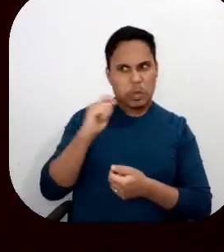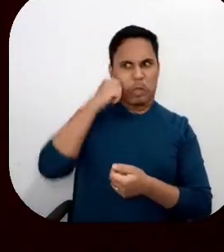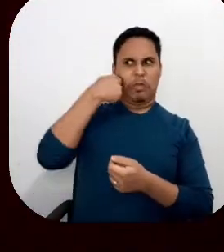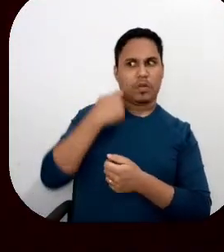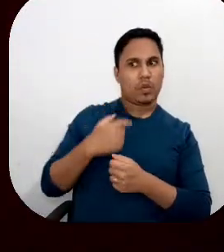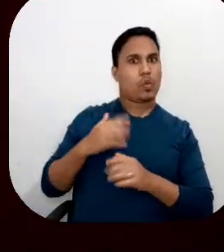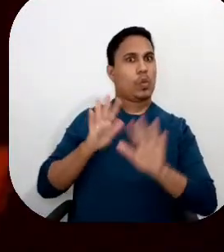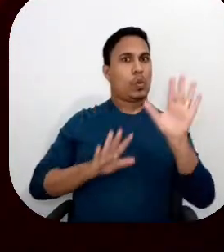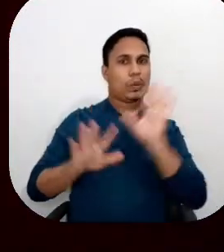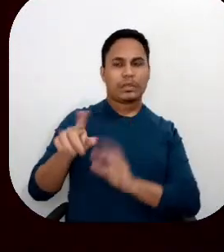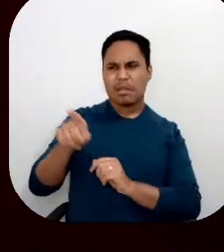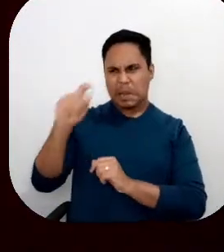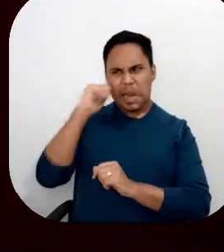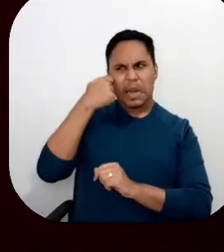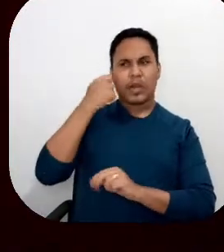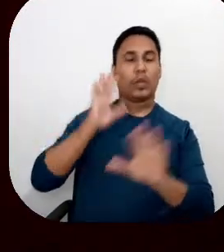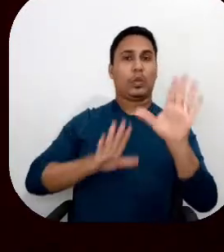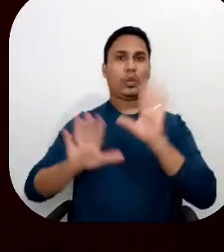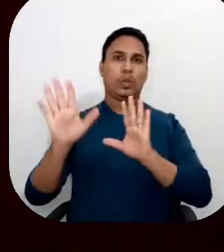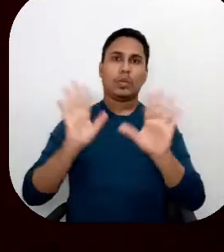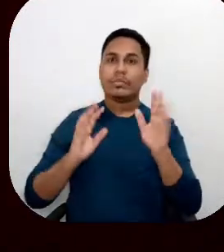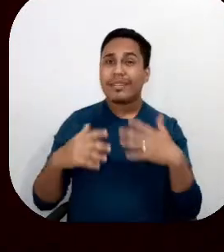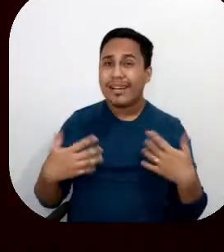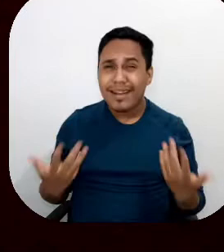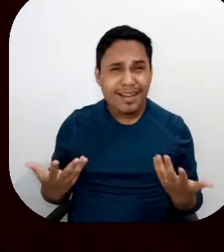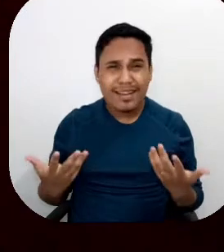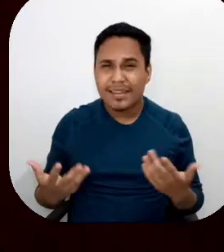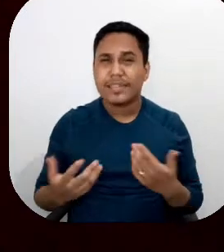suspeito, suspeito.